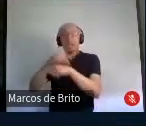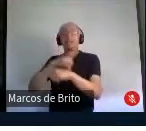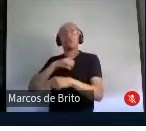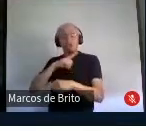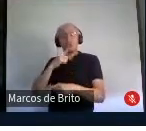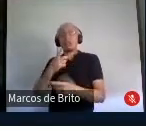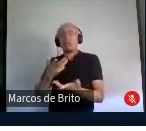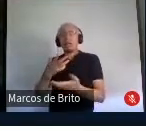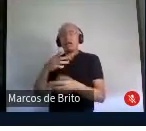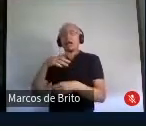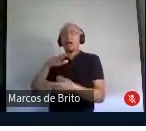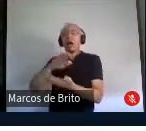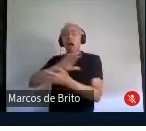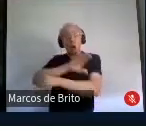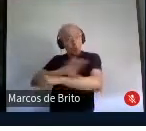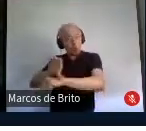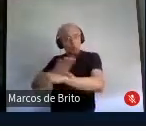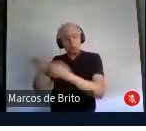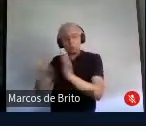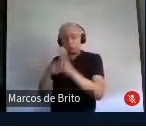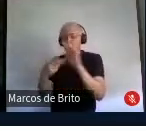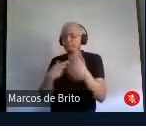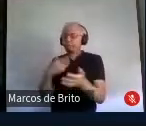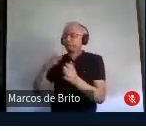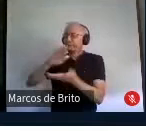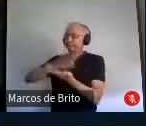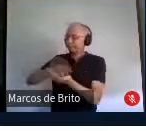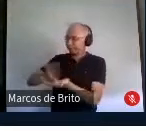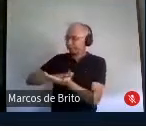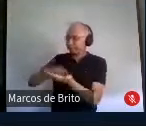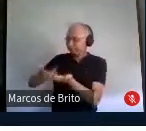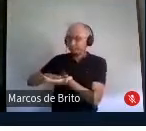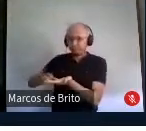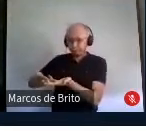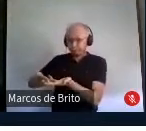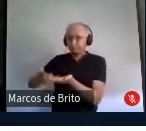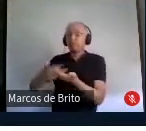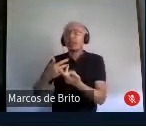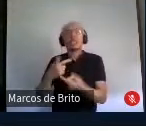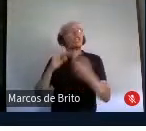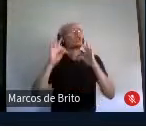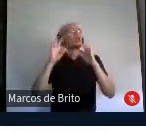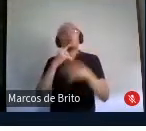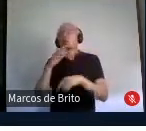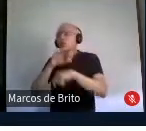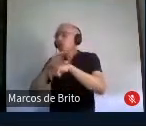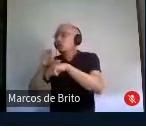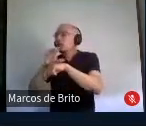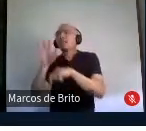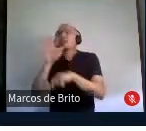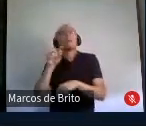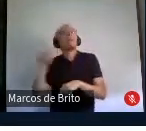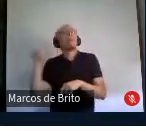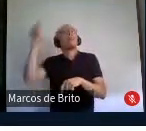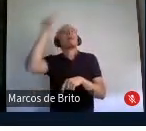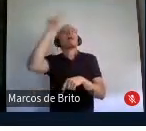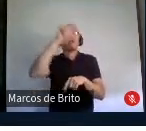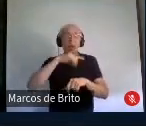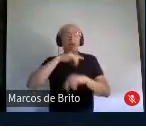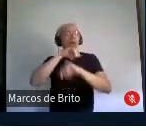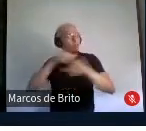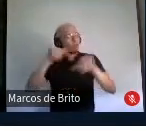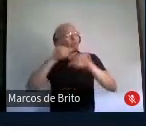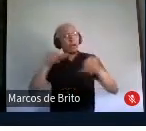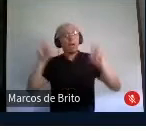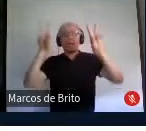e intérpretes. Desses CAIs, todos eles disponibilizaram os informativos de curso, ou seja, o nome